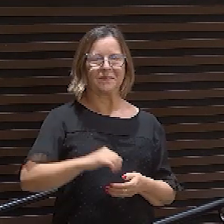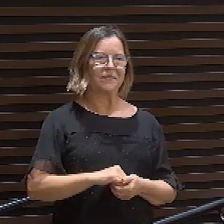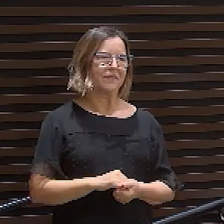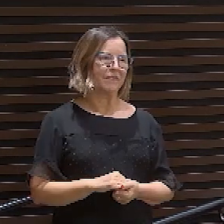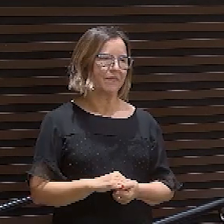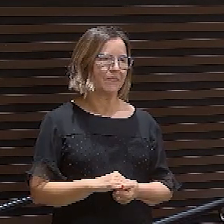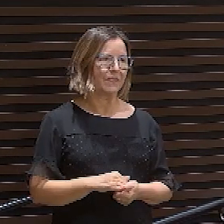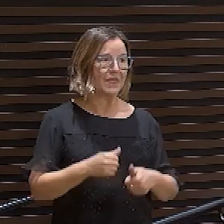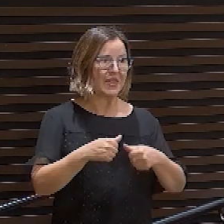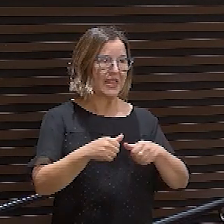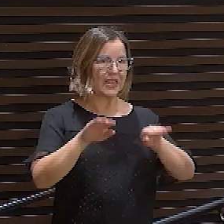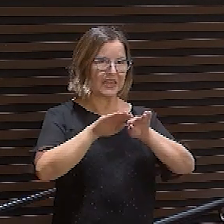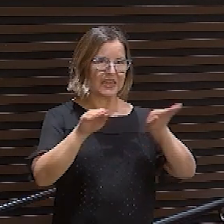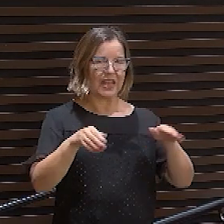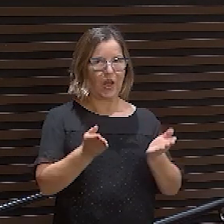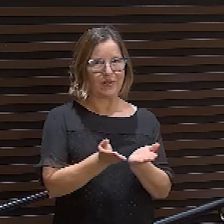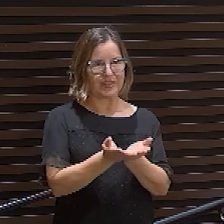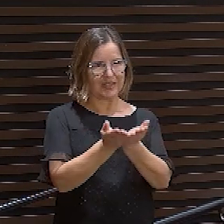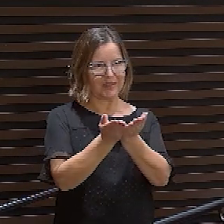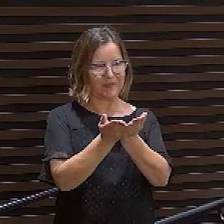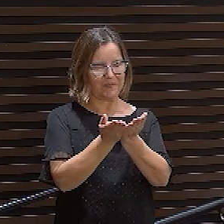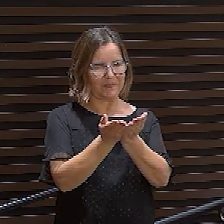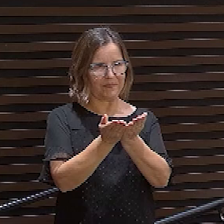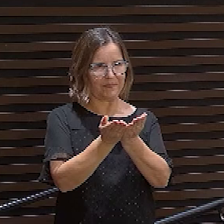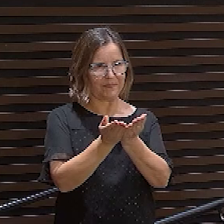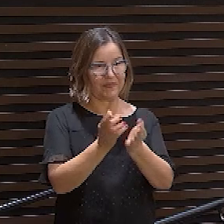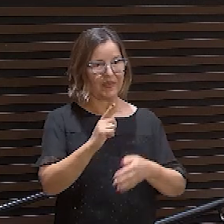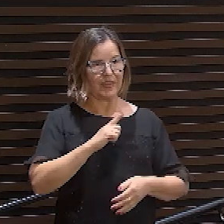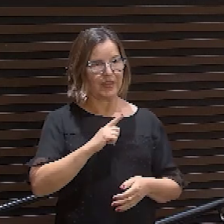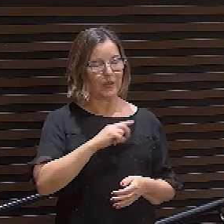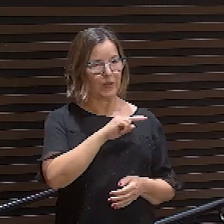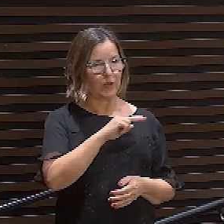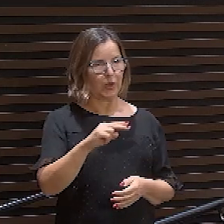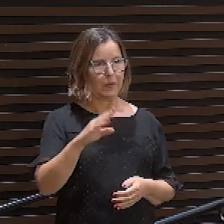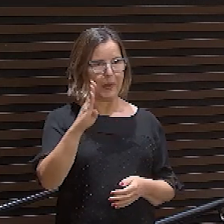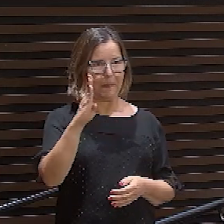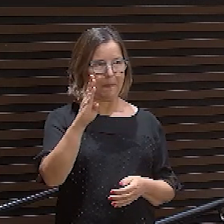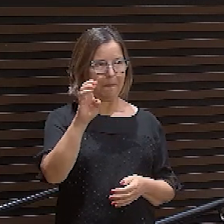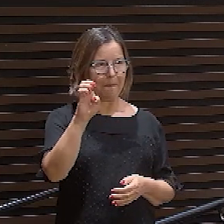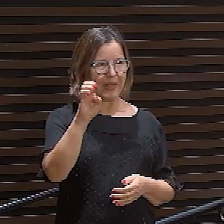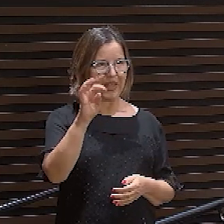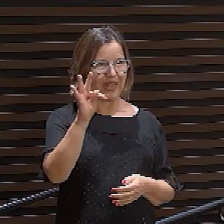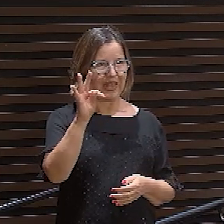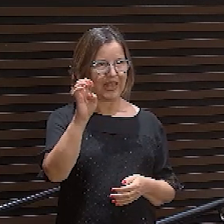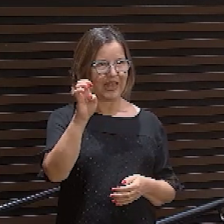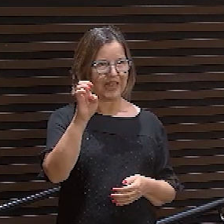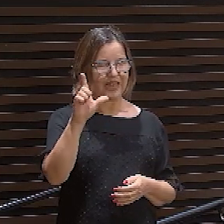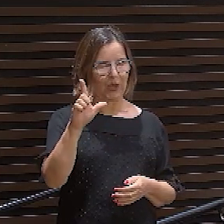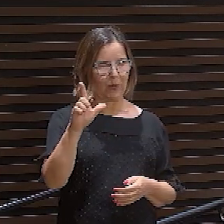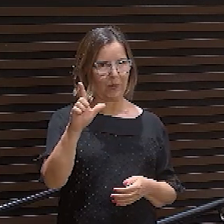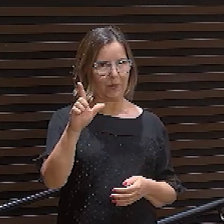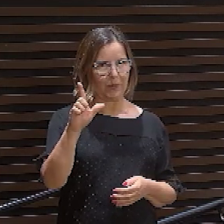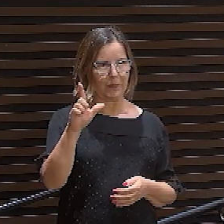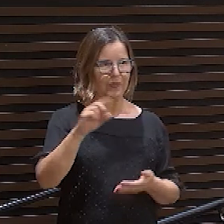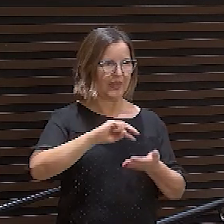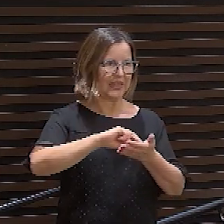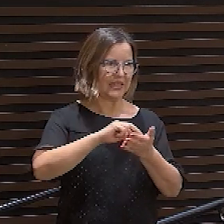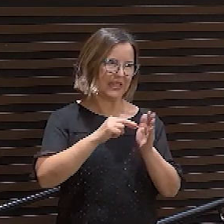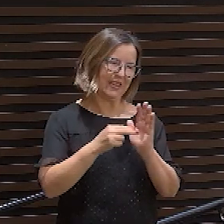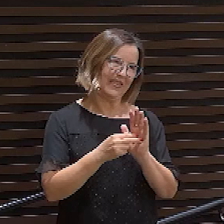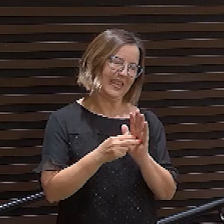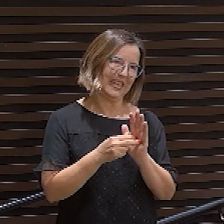Esse altar tem o nome de Betel. E Betel